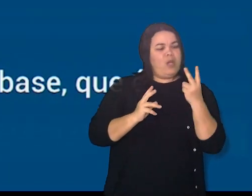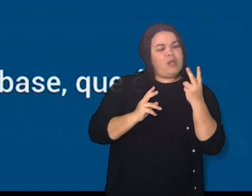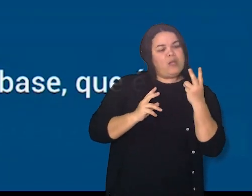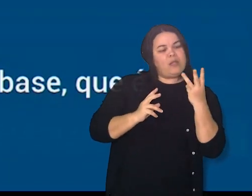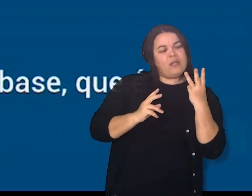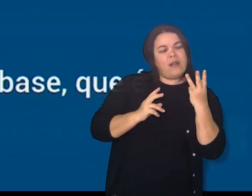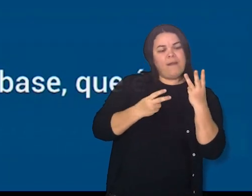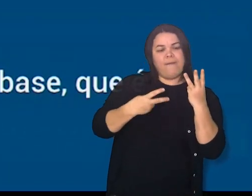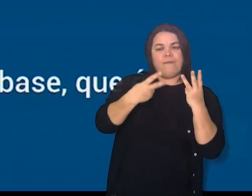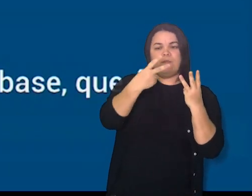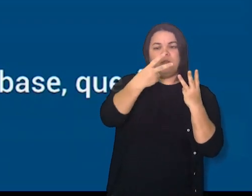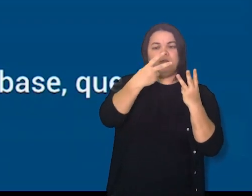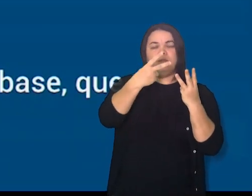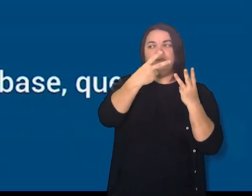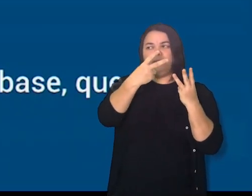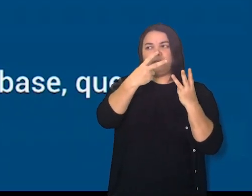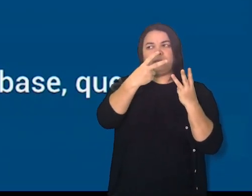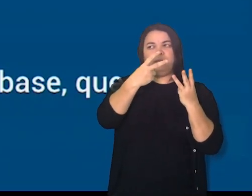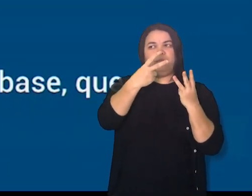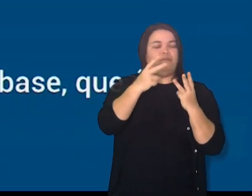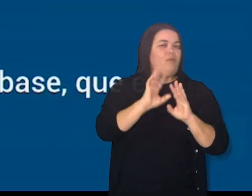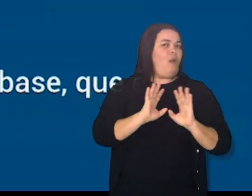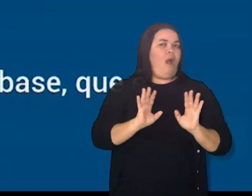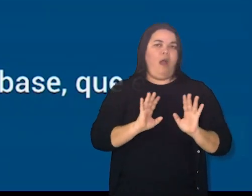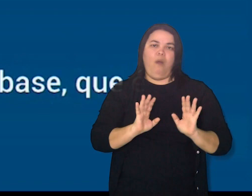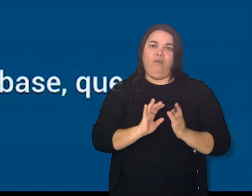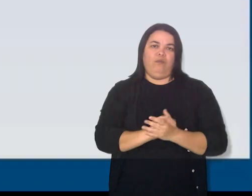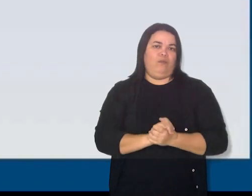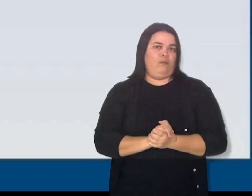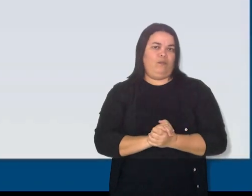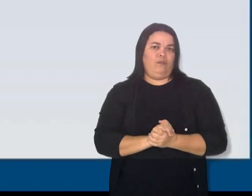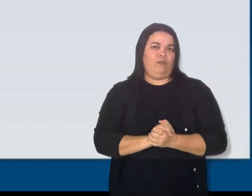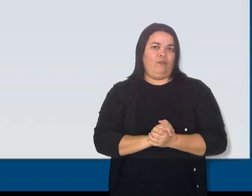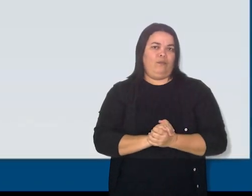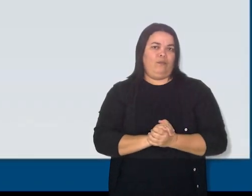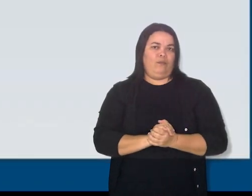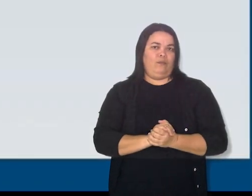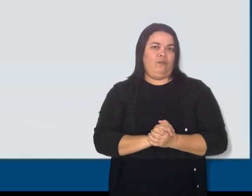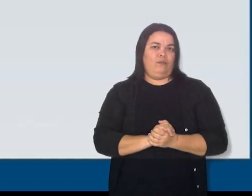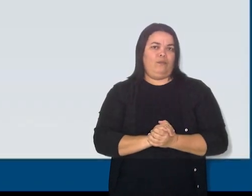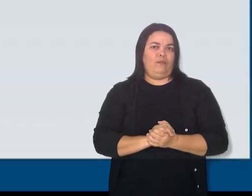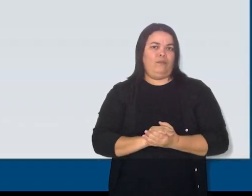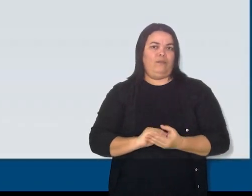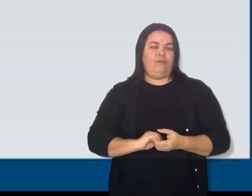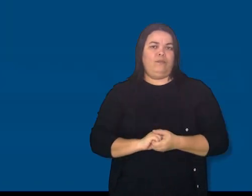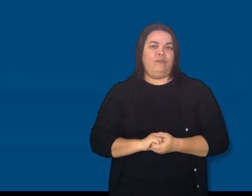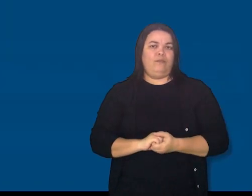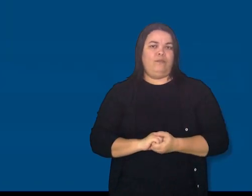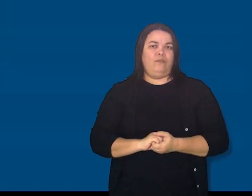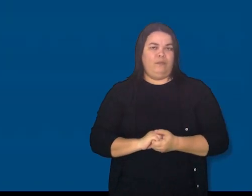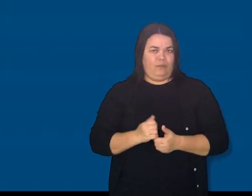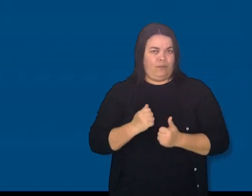errado. Não é isso? Isso daqui, ó, não existe.